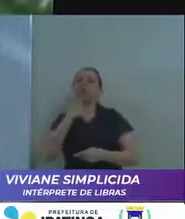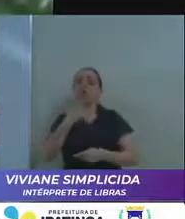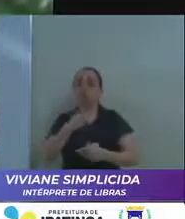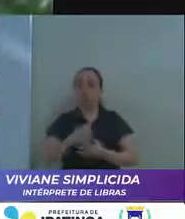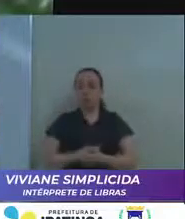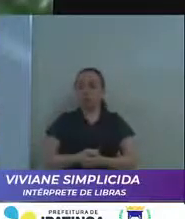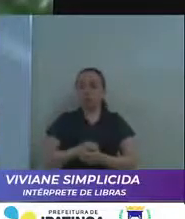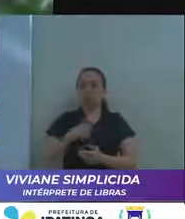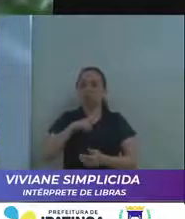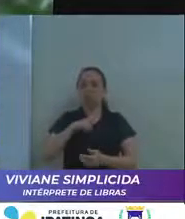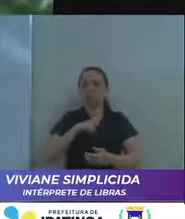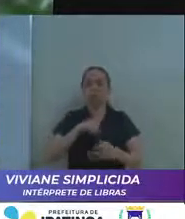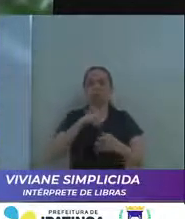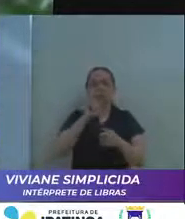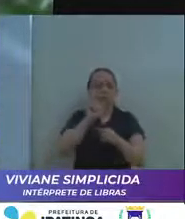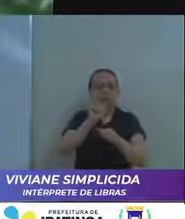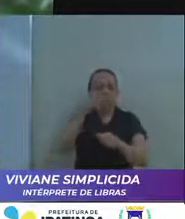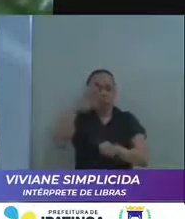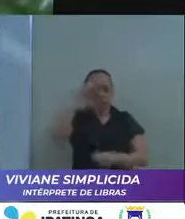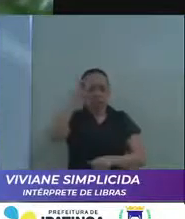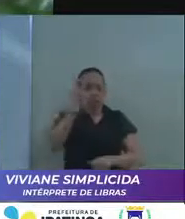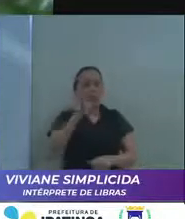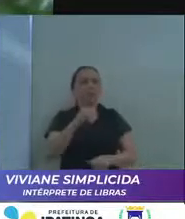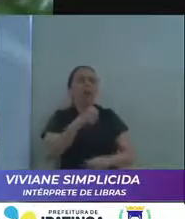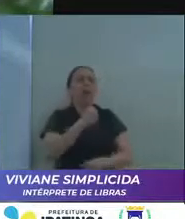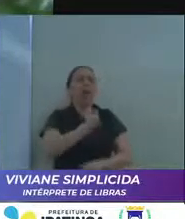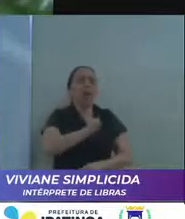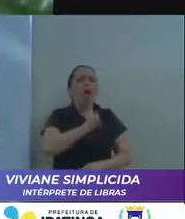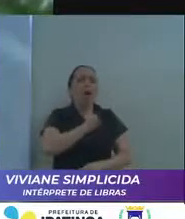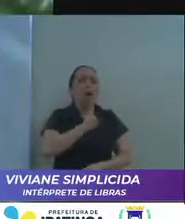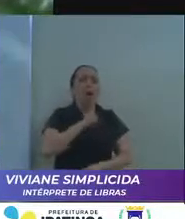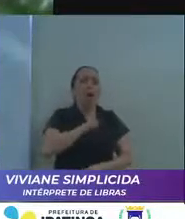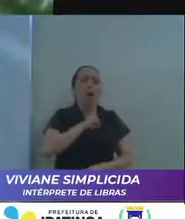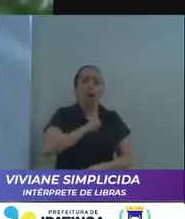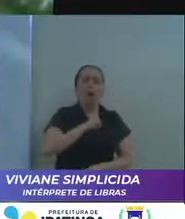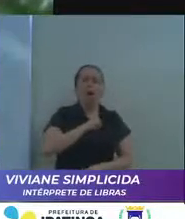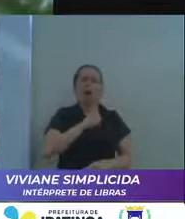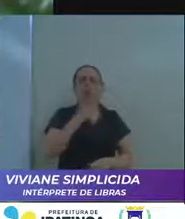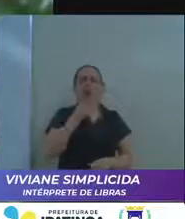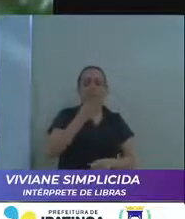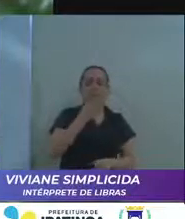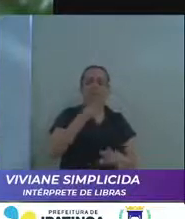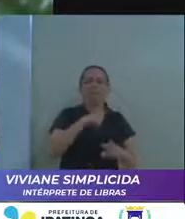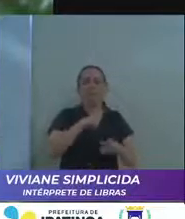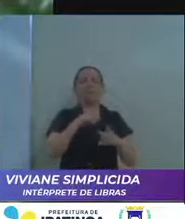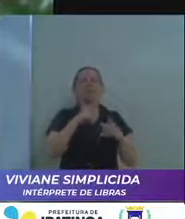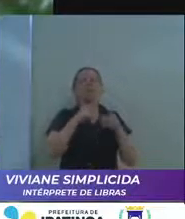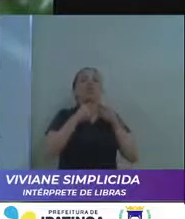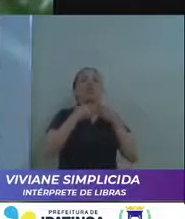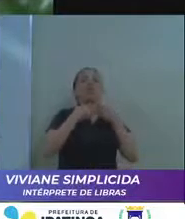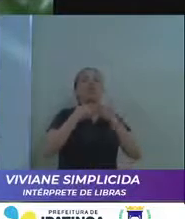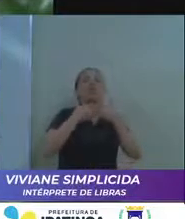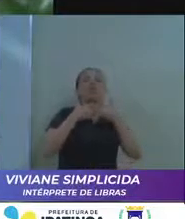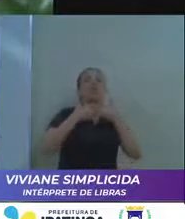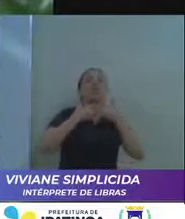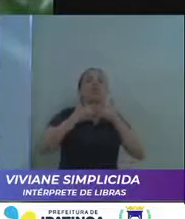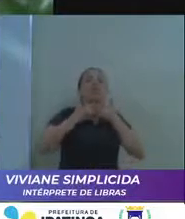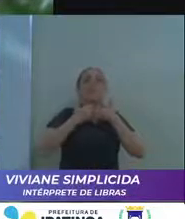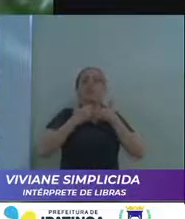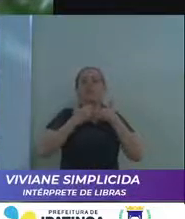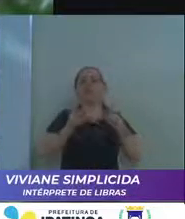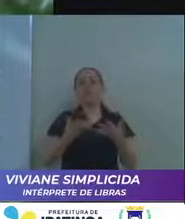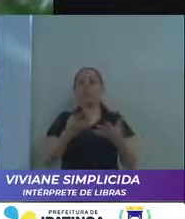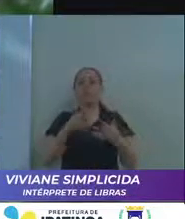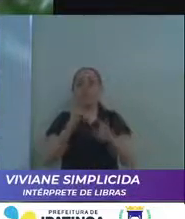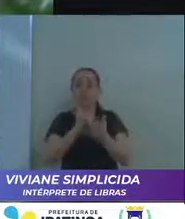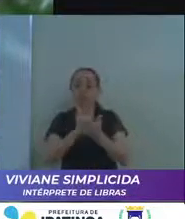Evite pigarrear ou tossir muito, pois isso gera um forte atrito entre as pregas vocais, irritando-as.